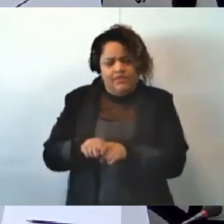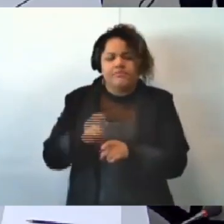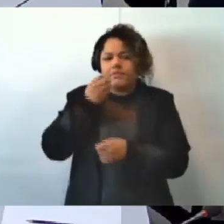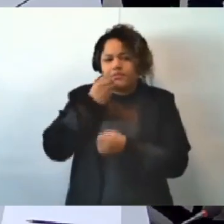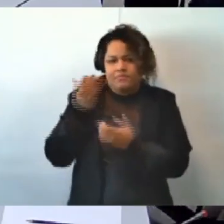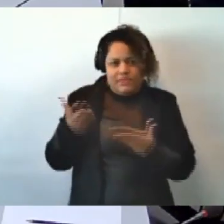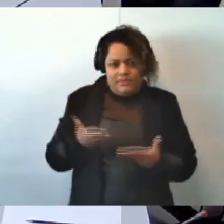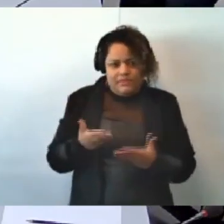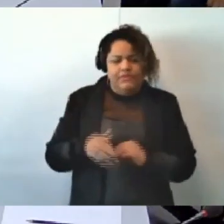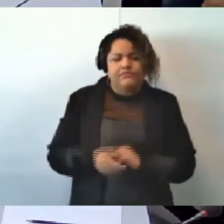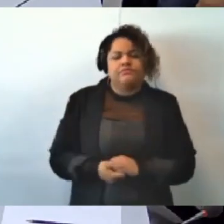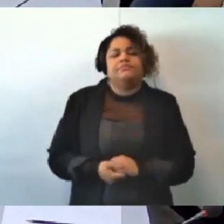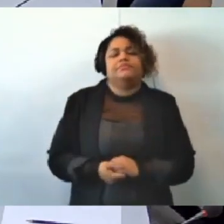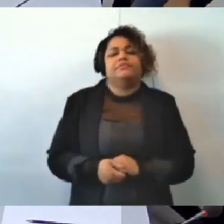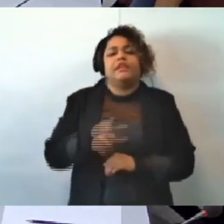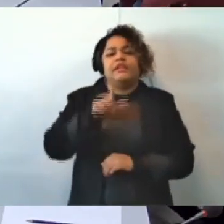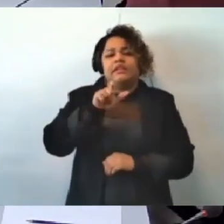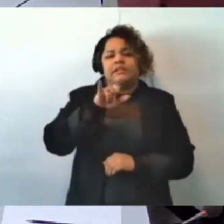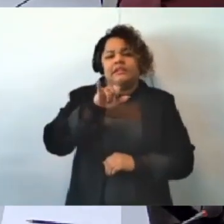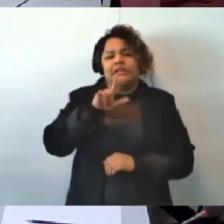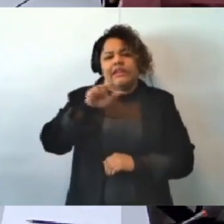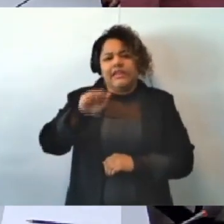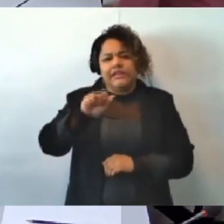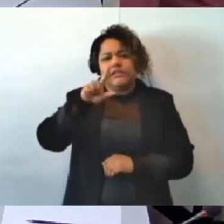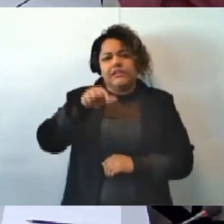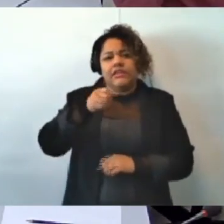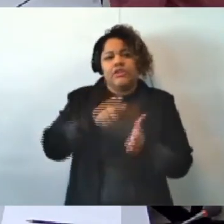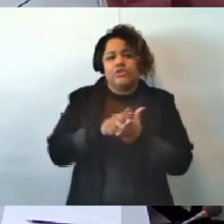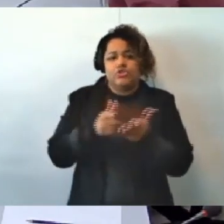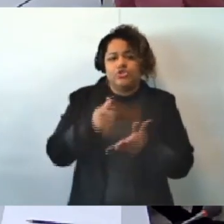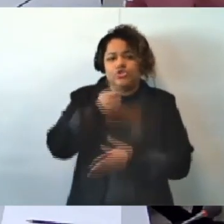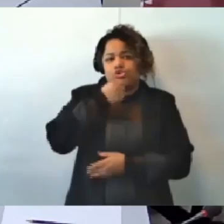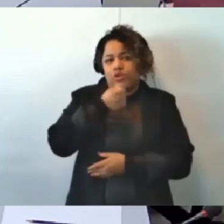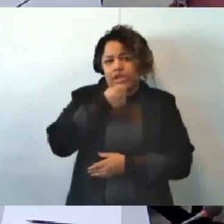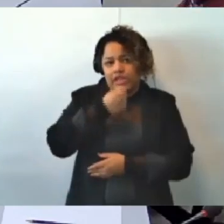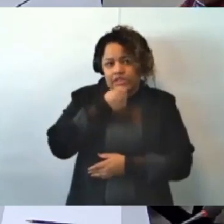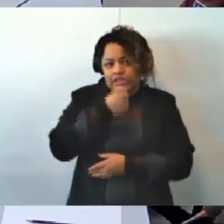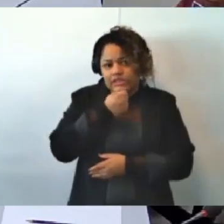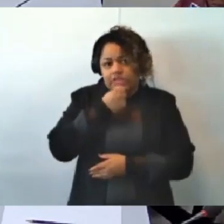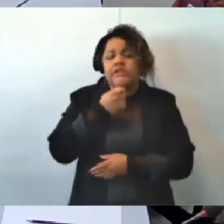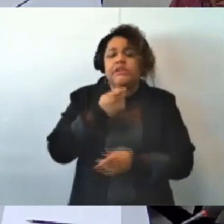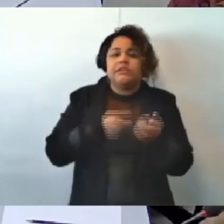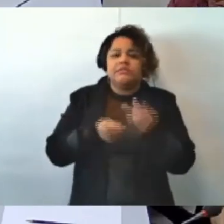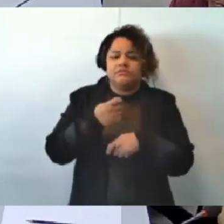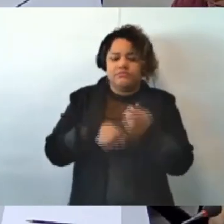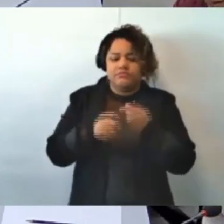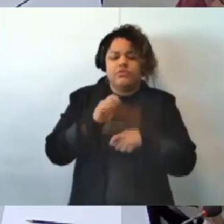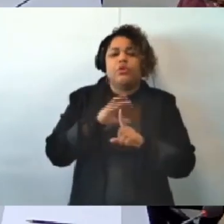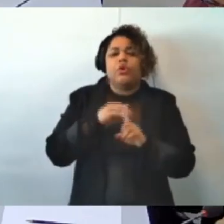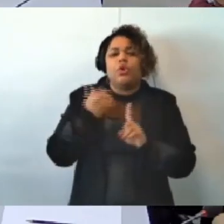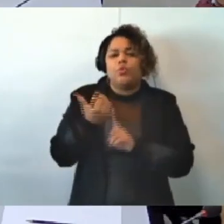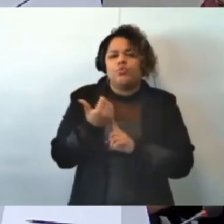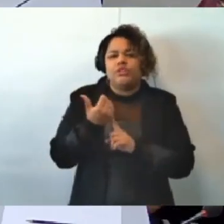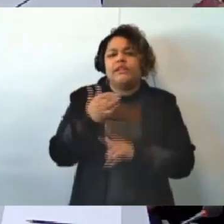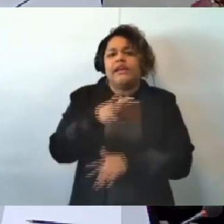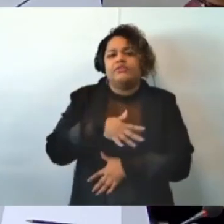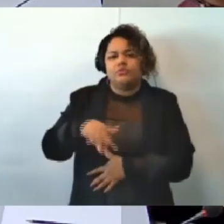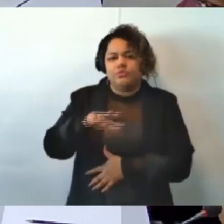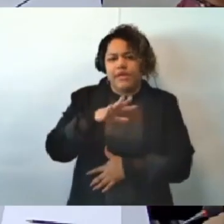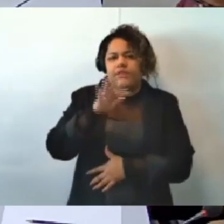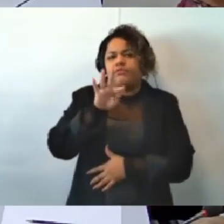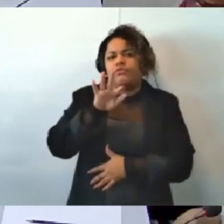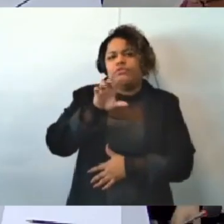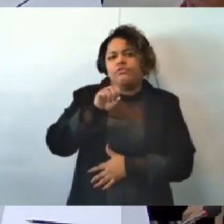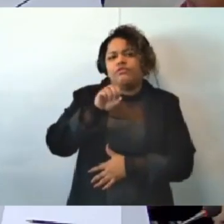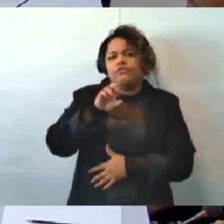Leila Fernandes, jornalista administradora do Grupo Comunidade Floresta. Seja bem-vinda, por favor.